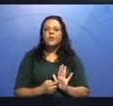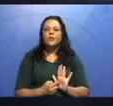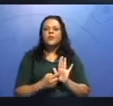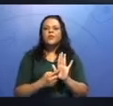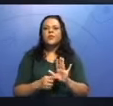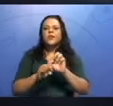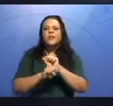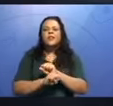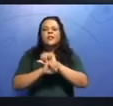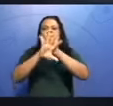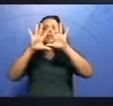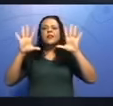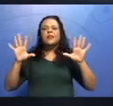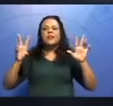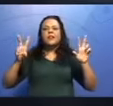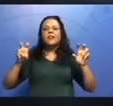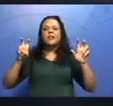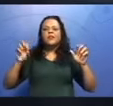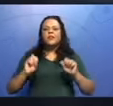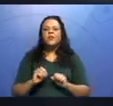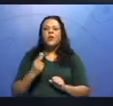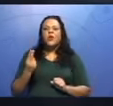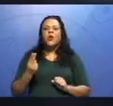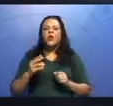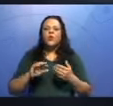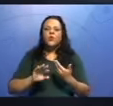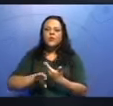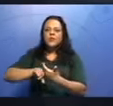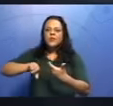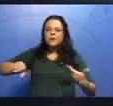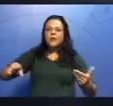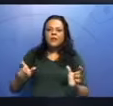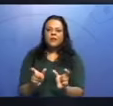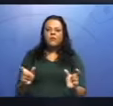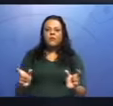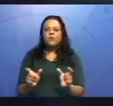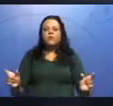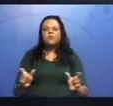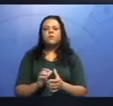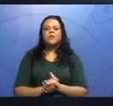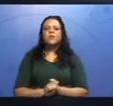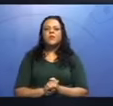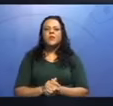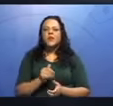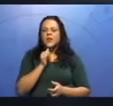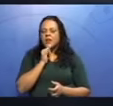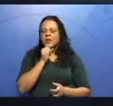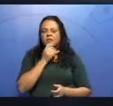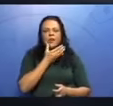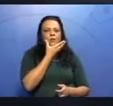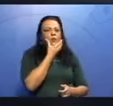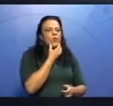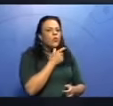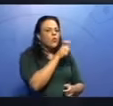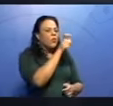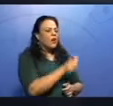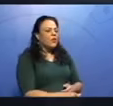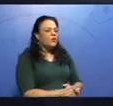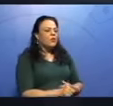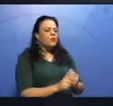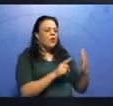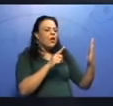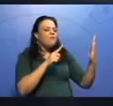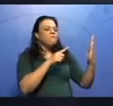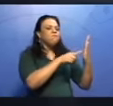ou acentuar a pausa entre as orações. Olha o exemplo: o garoto tocou a campainha. Sujeito da